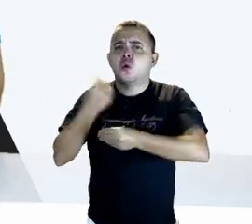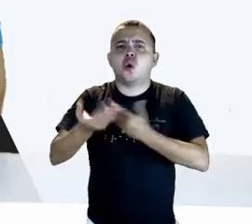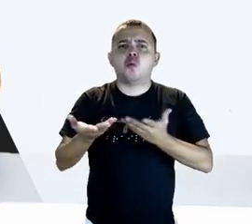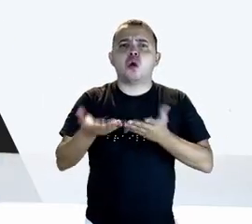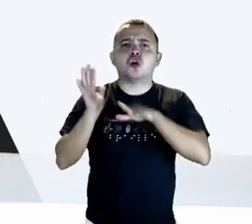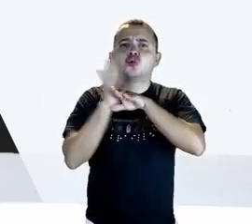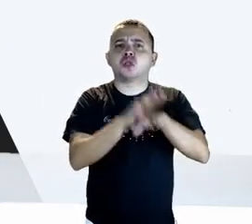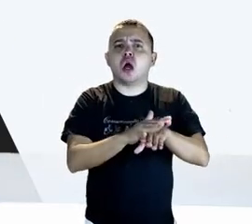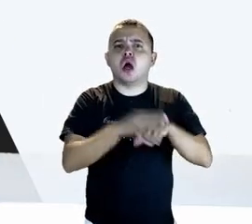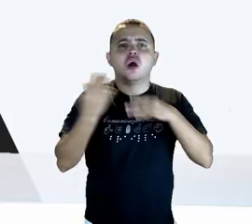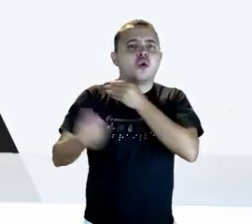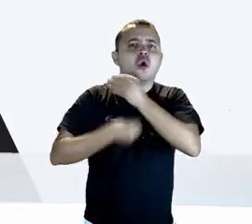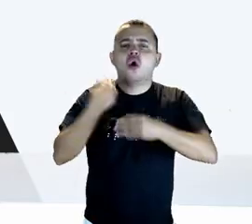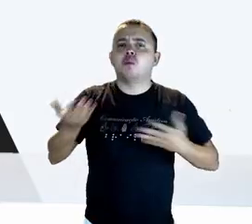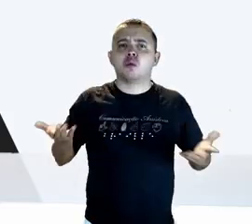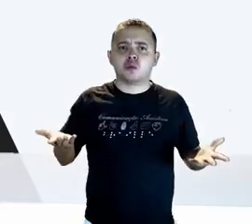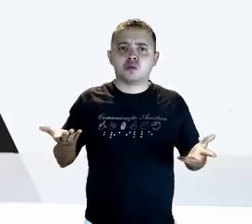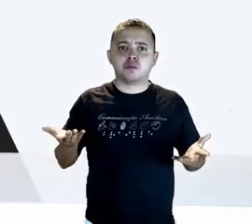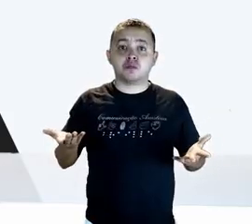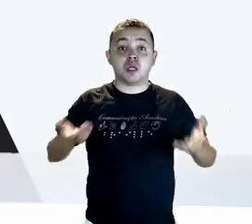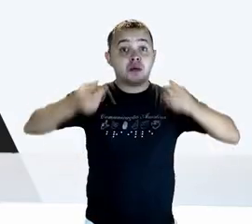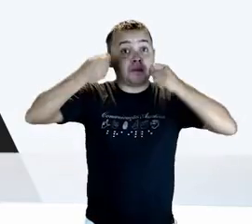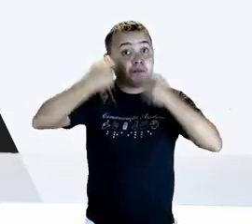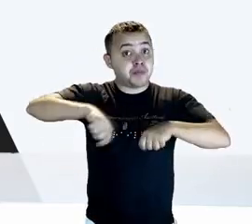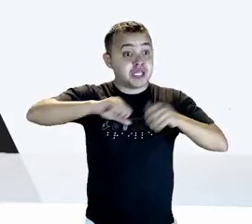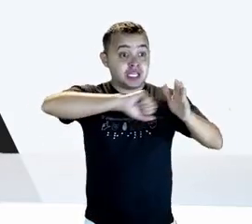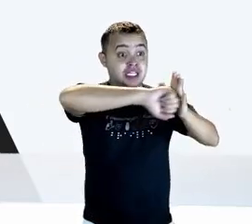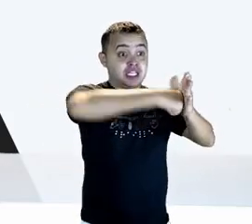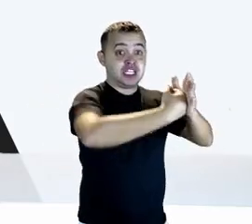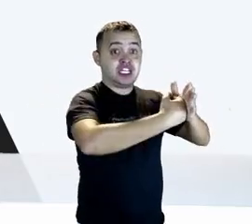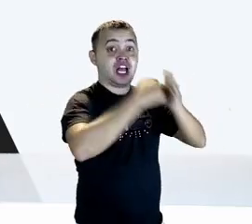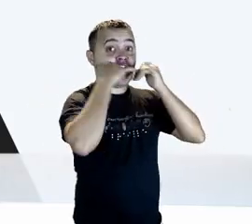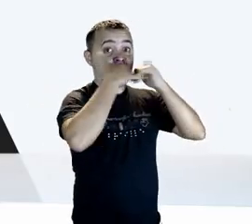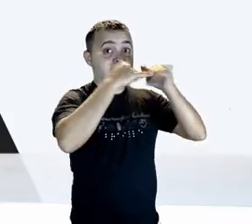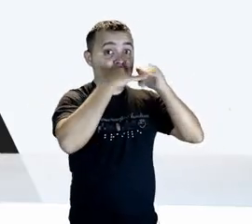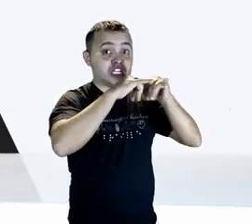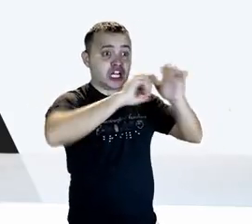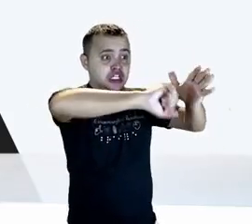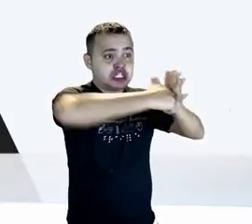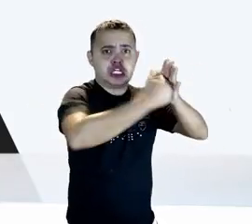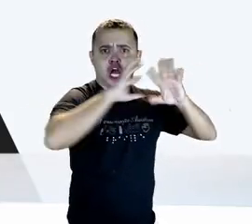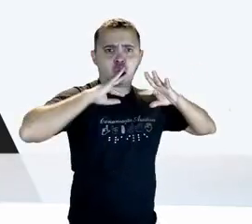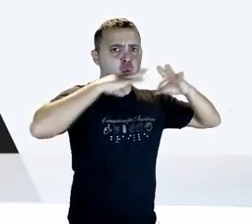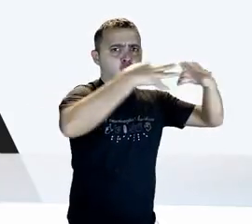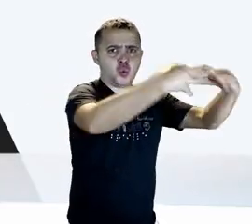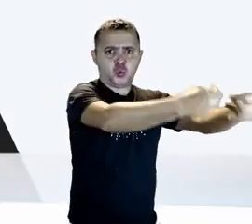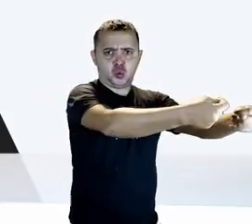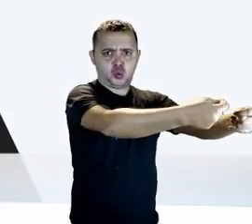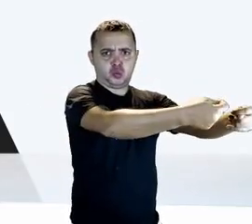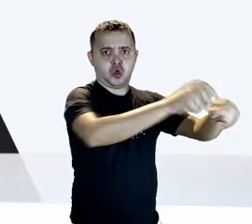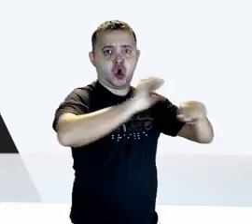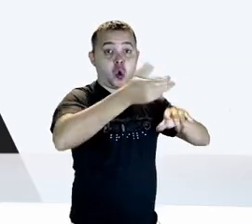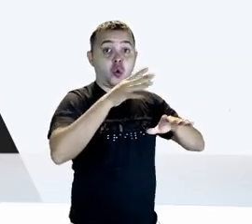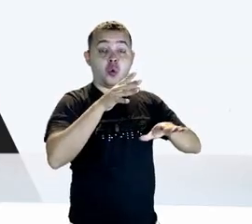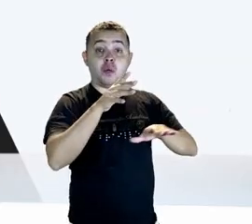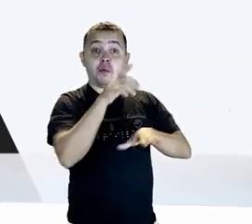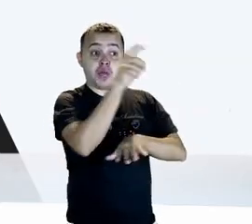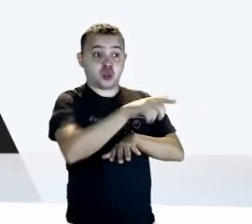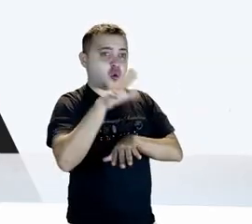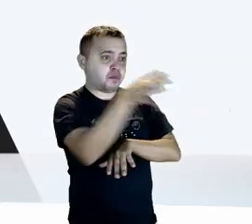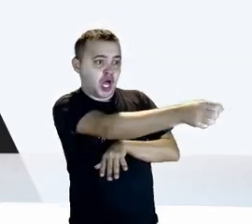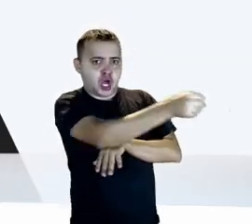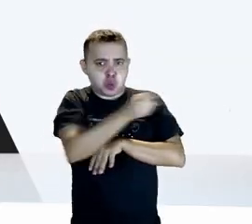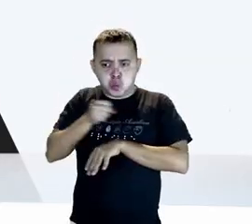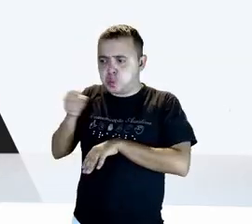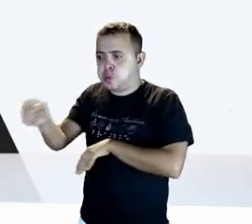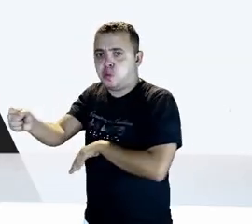primeiros socorros, é necessário desligar a fonte de energia elétrica ou retirar a vítima do